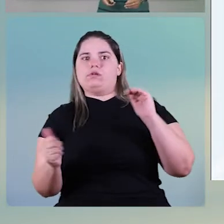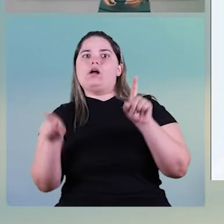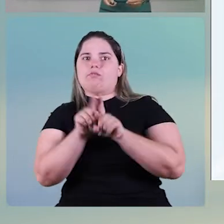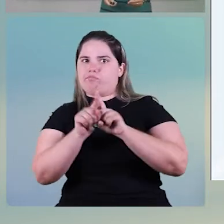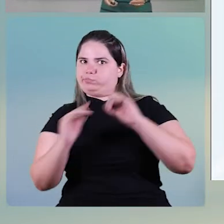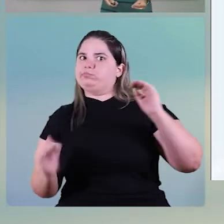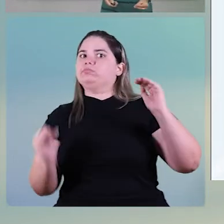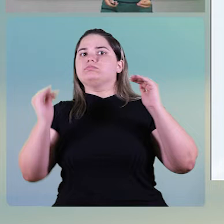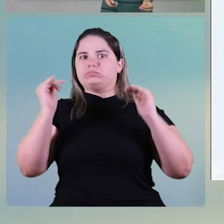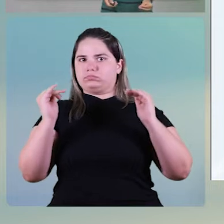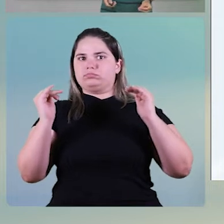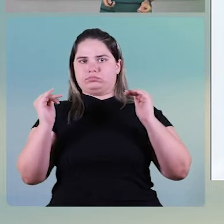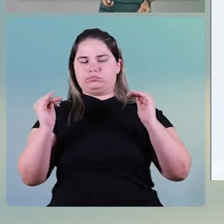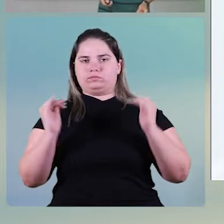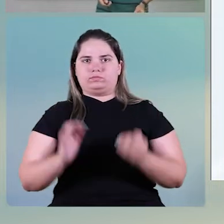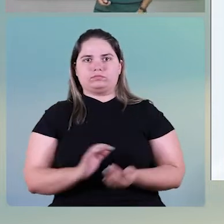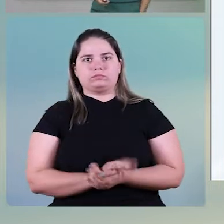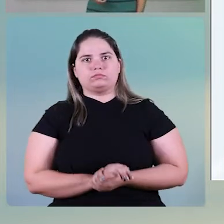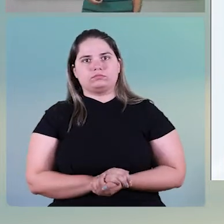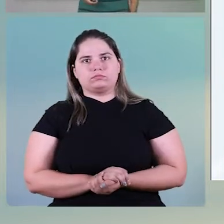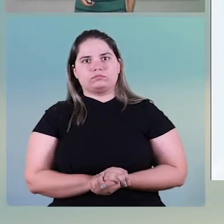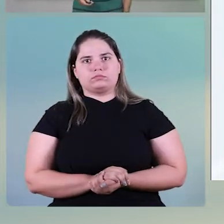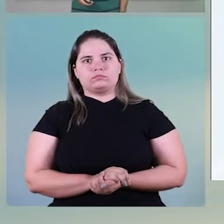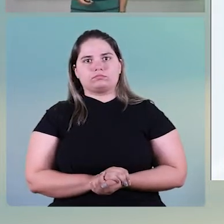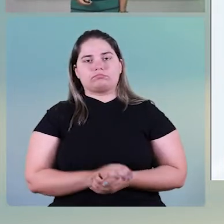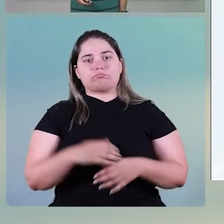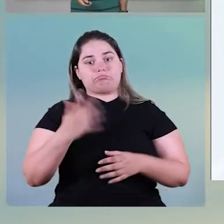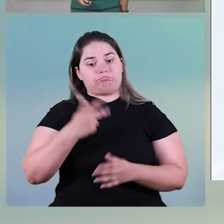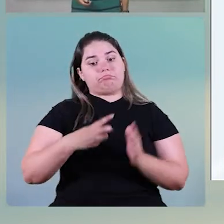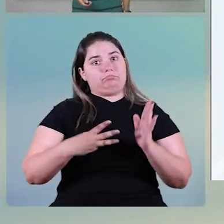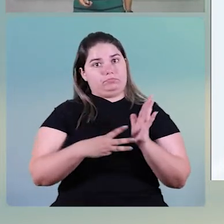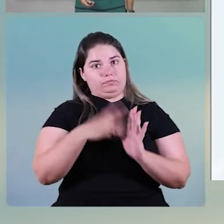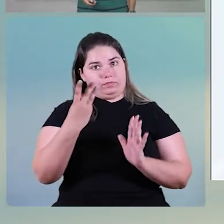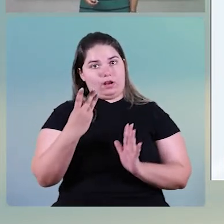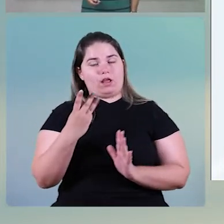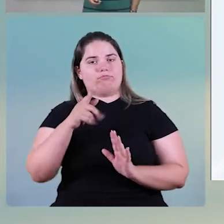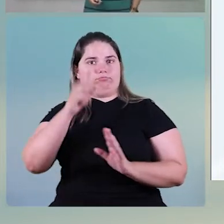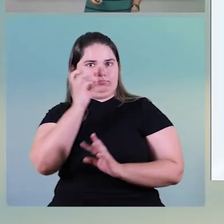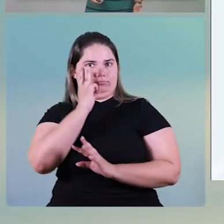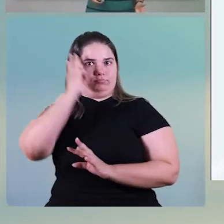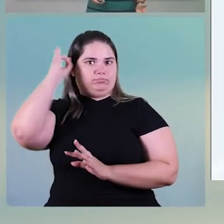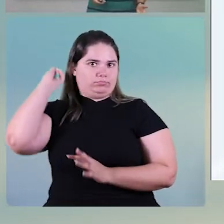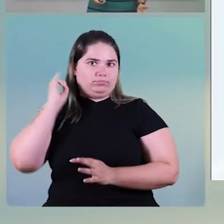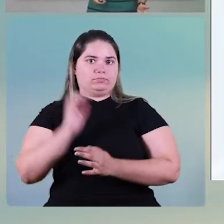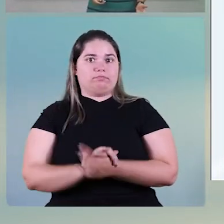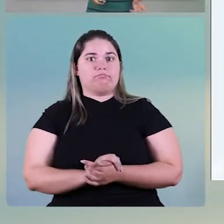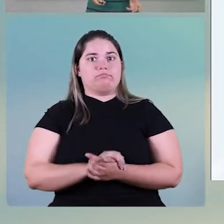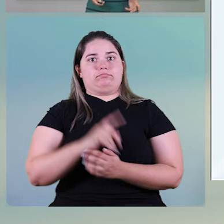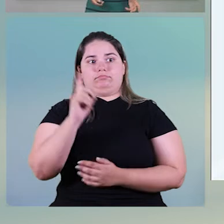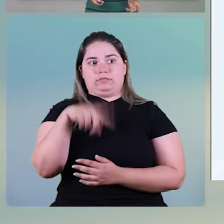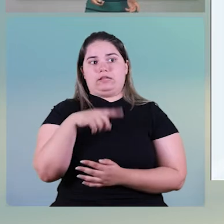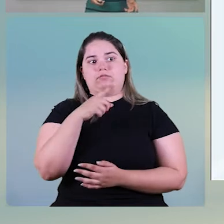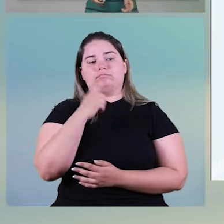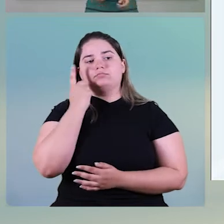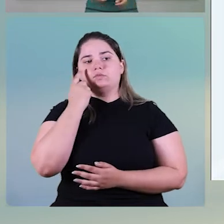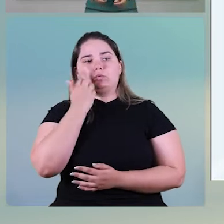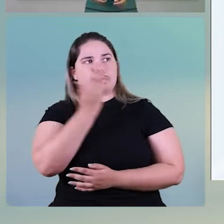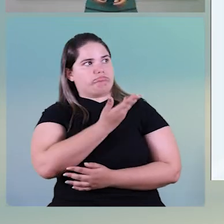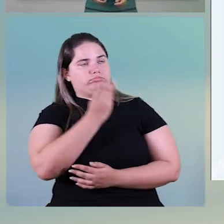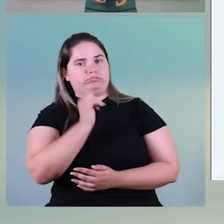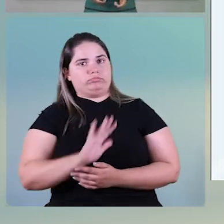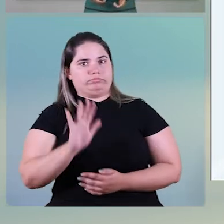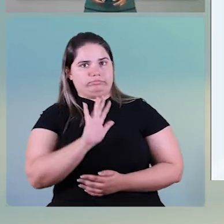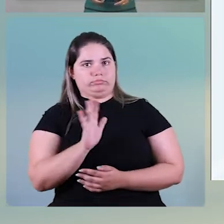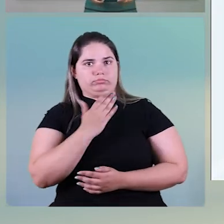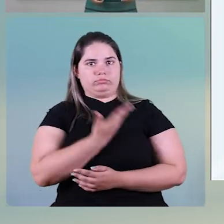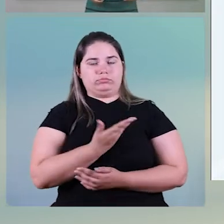resultante diferente de zero. A terceira lei de Newton trata da ação e reação. Veja as imagens,